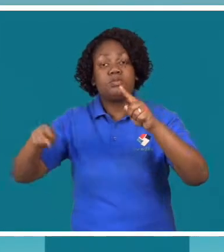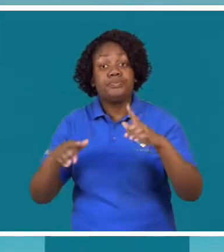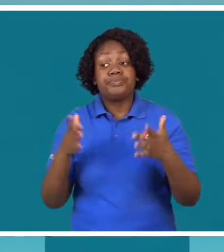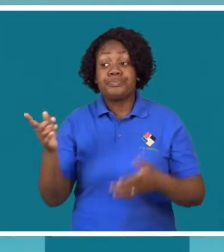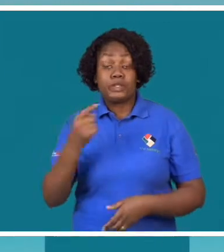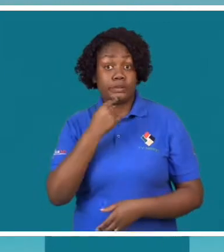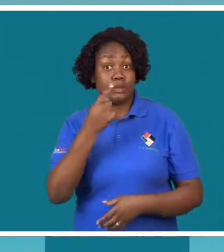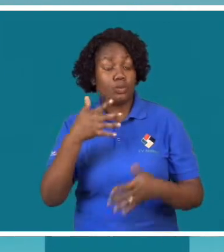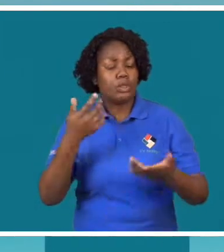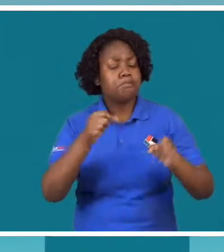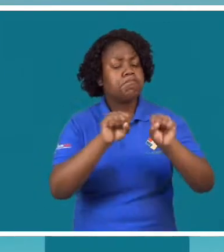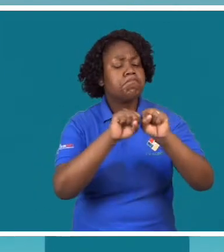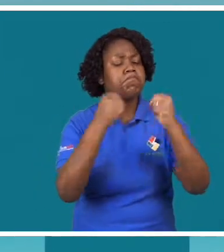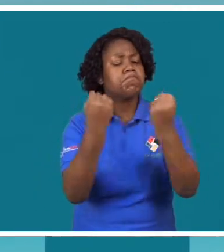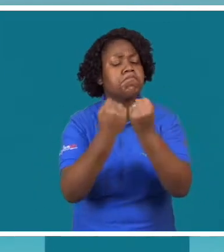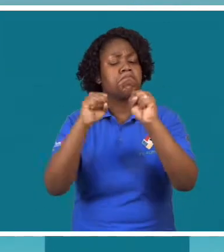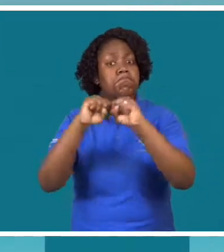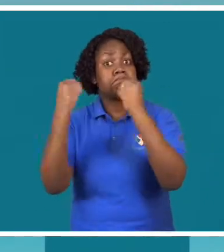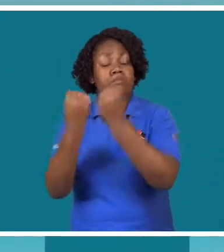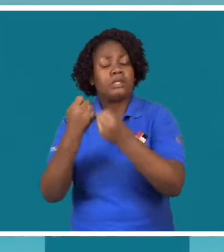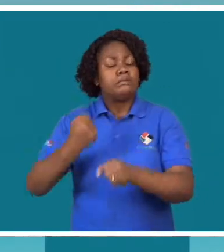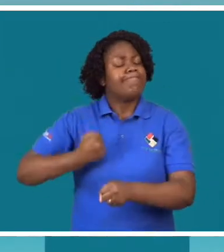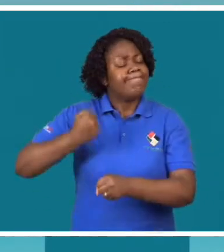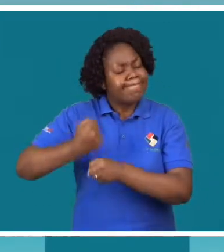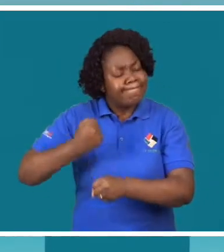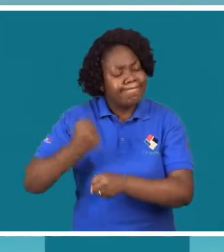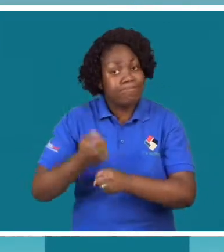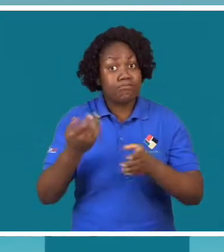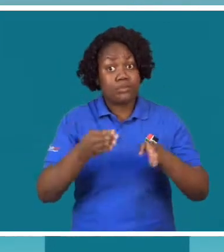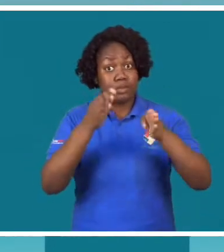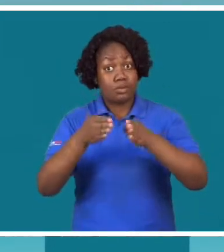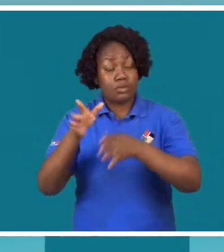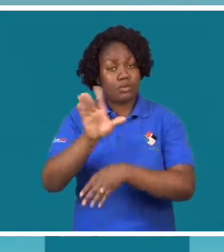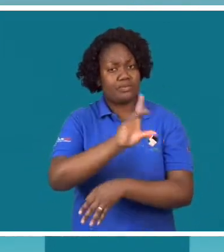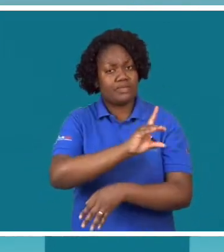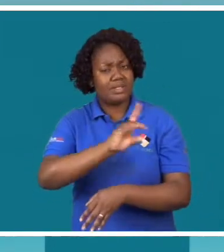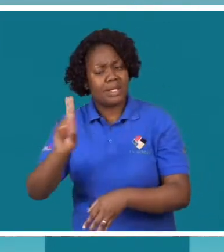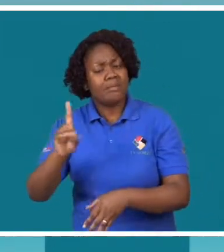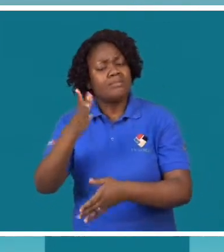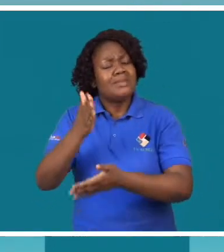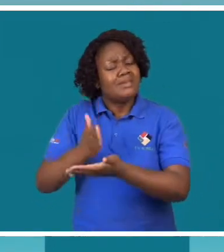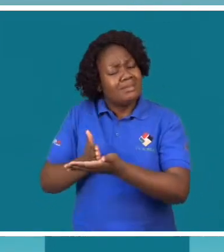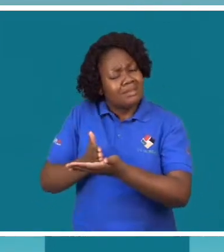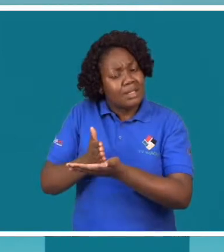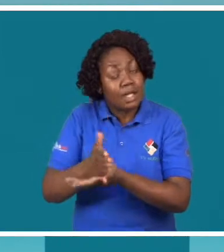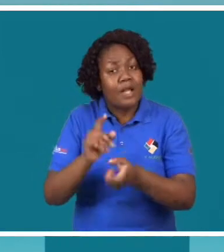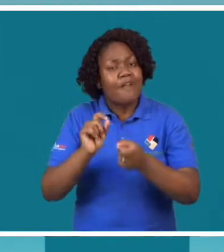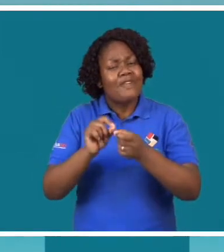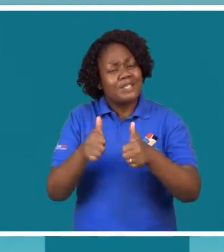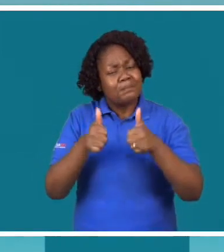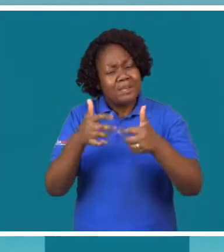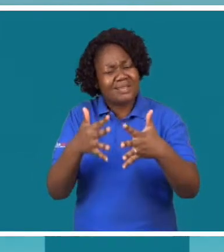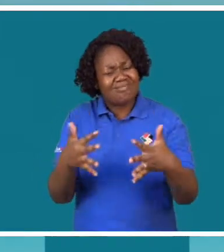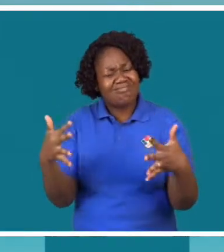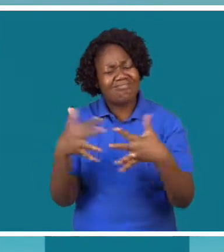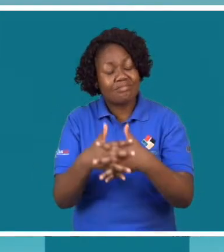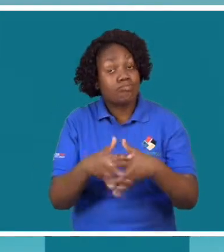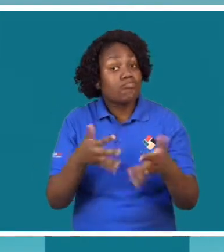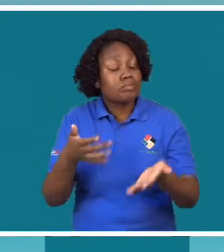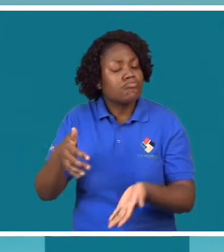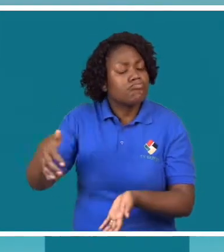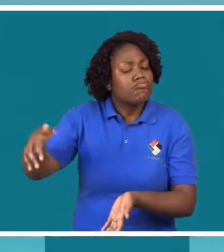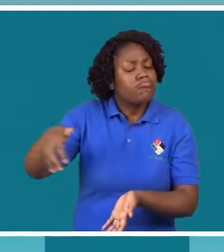desafia as organizações que trabalham em prol dos direitos das pessoas com deficiência a fazerem uso destes dados